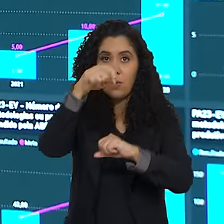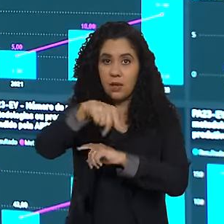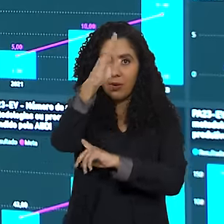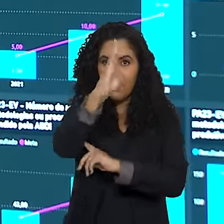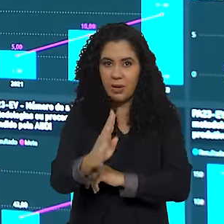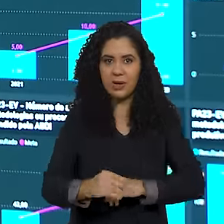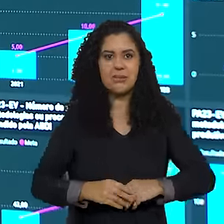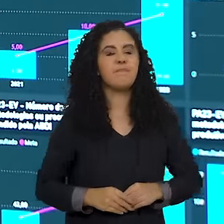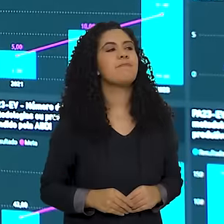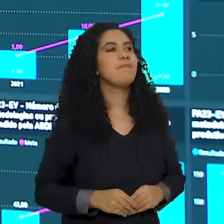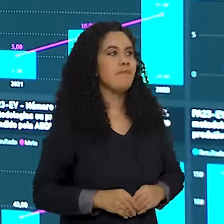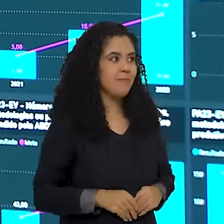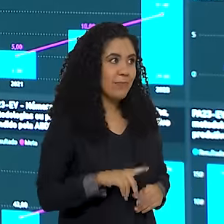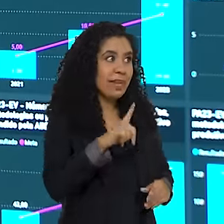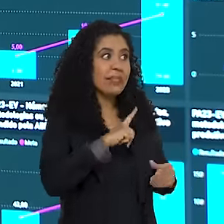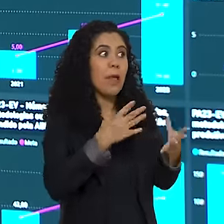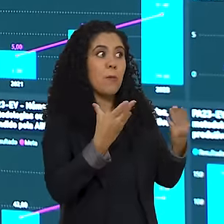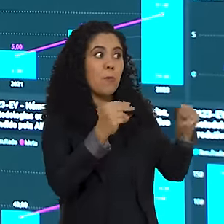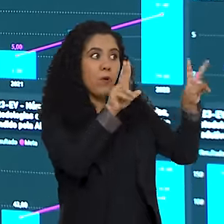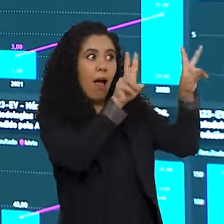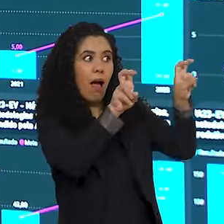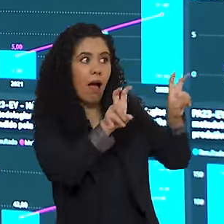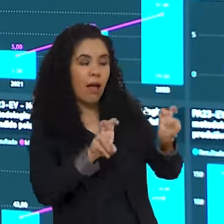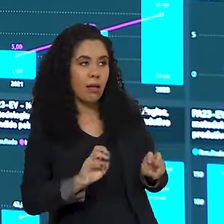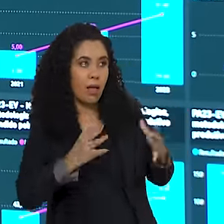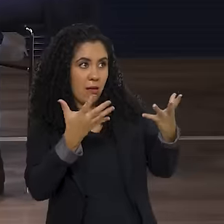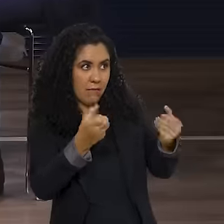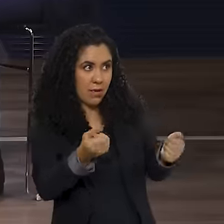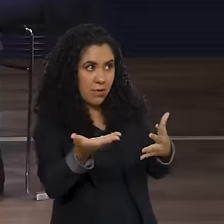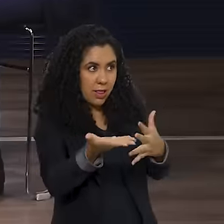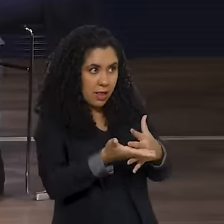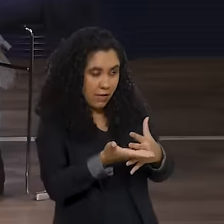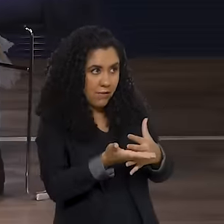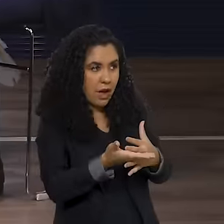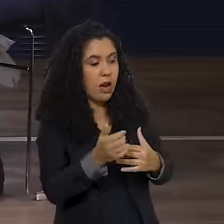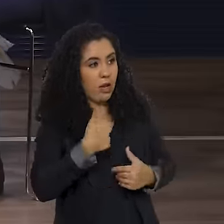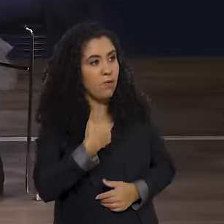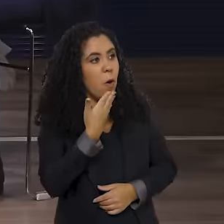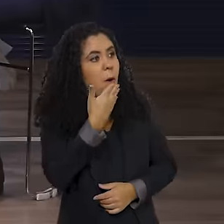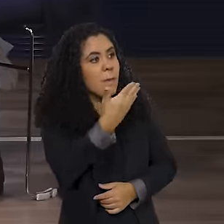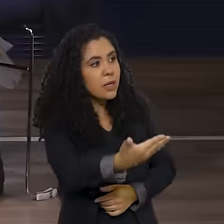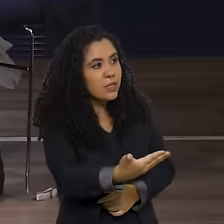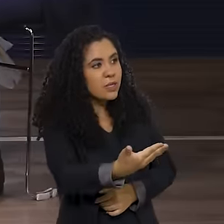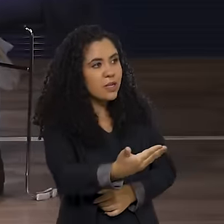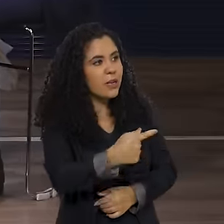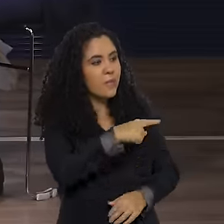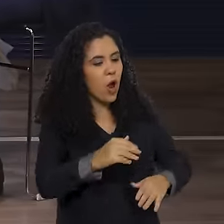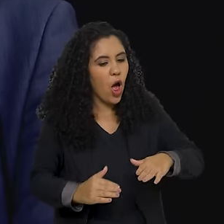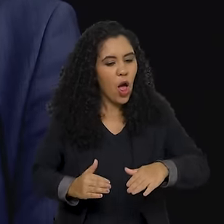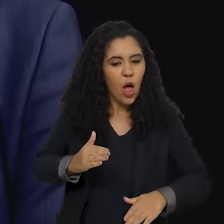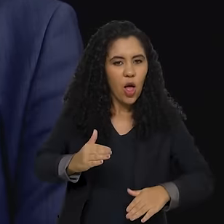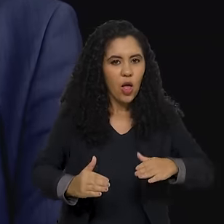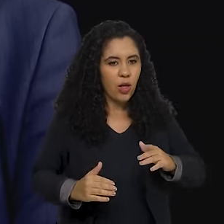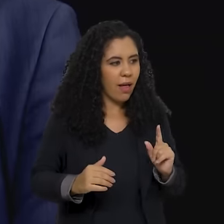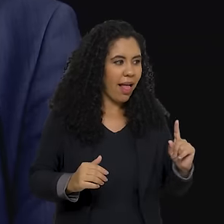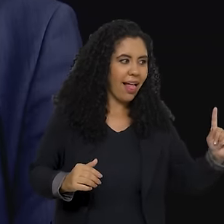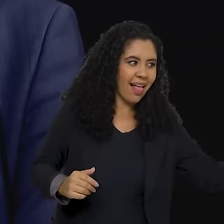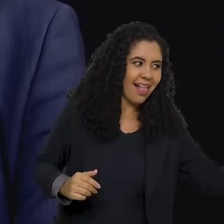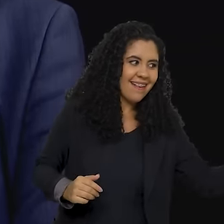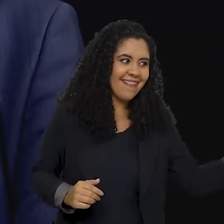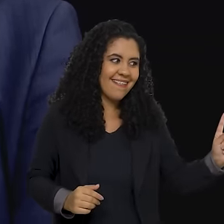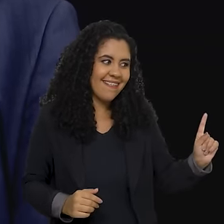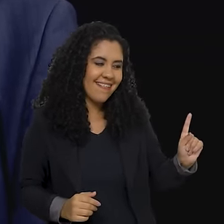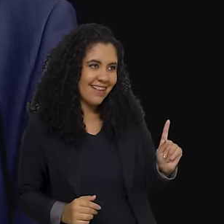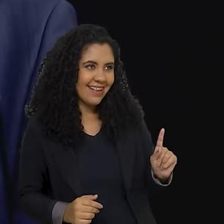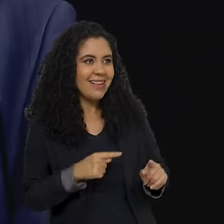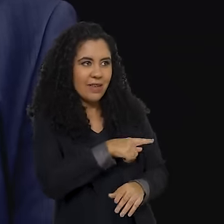Brasil. Tá certo. Presidente, a gente tem muito assunto ainda, a gente vai fazer um breve intervalo e eu vou pedir para o Nib voltar aqui, que ele fugiu da nossa entrevista,